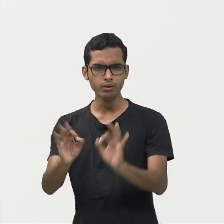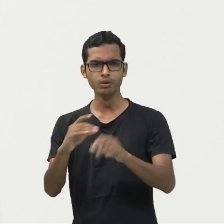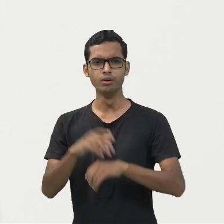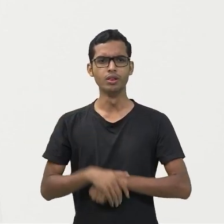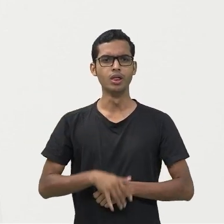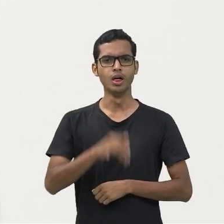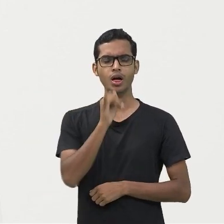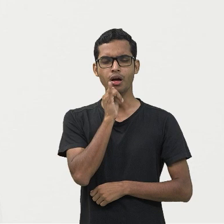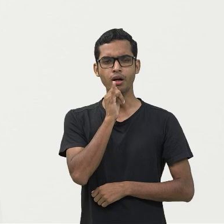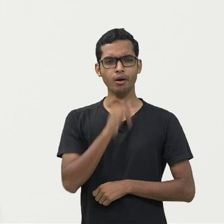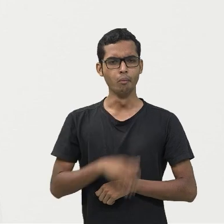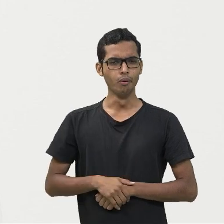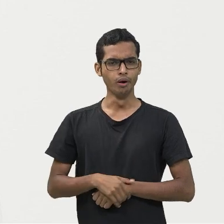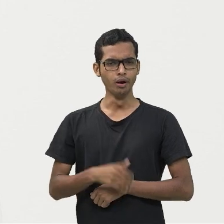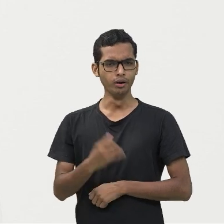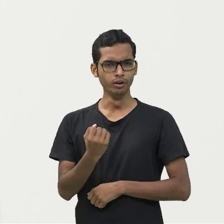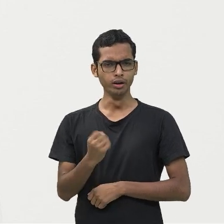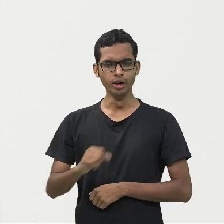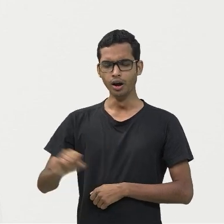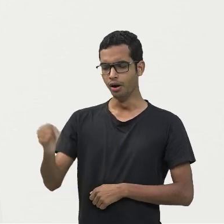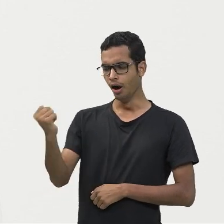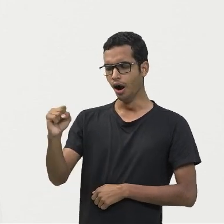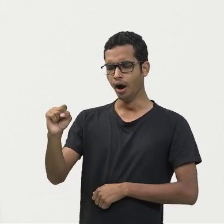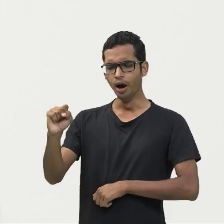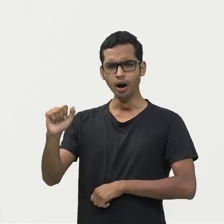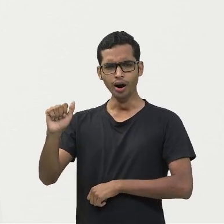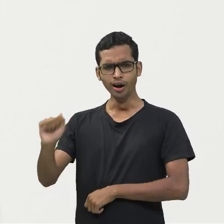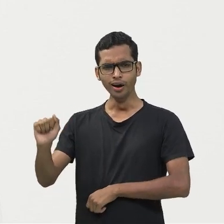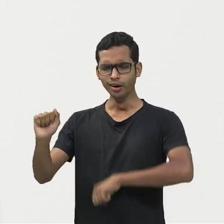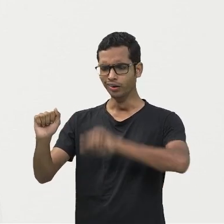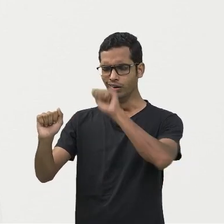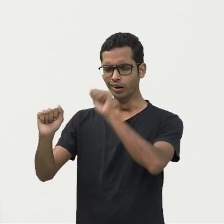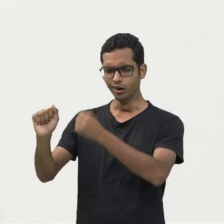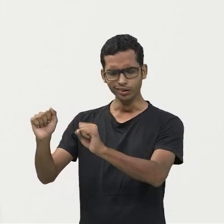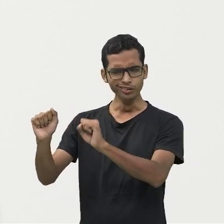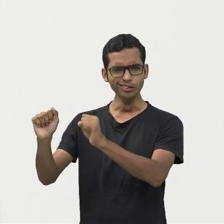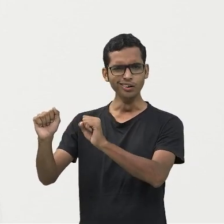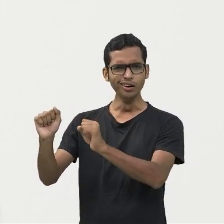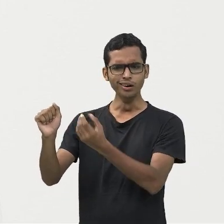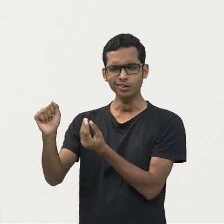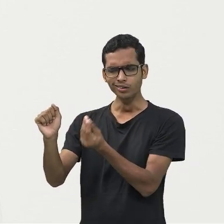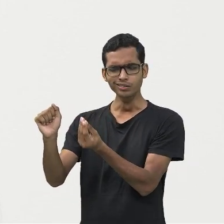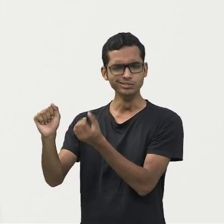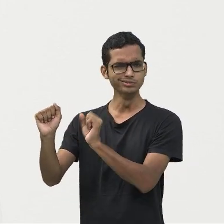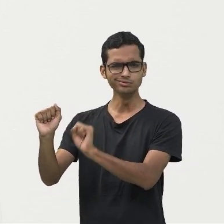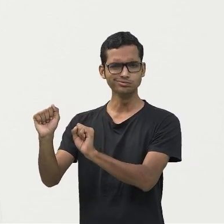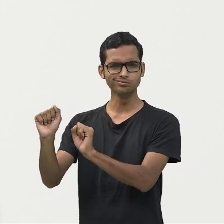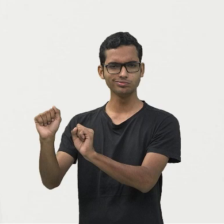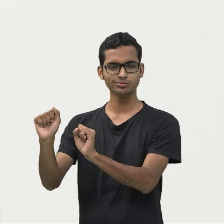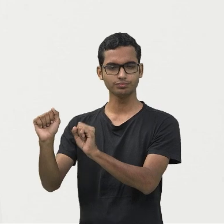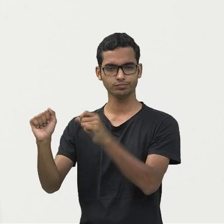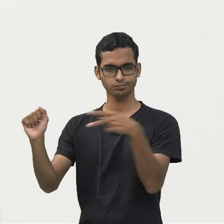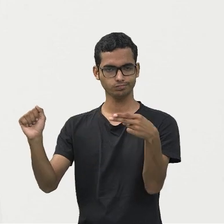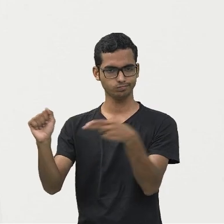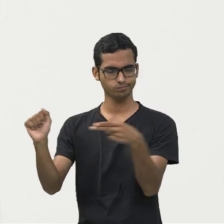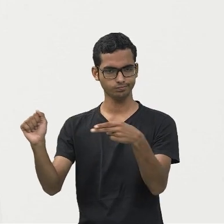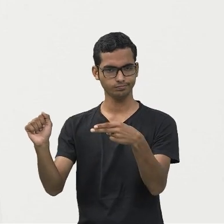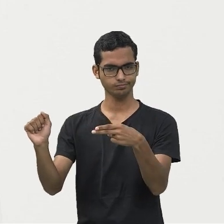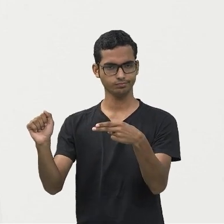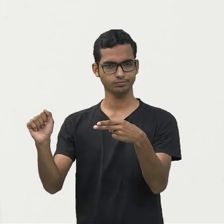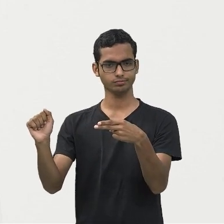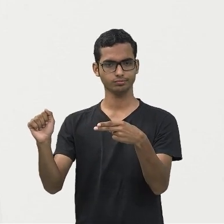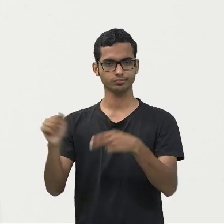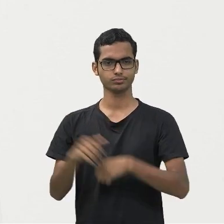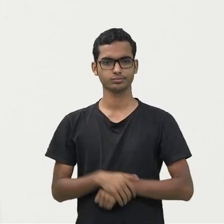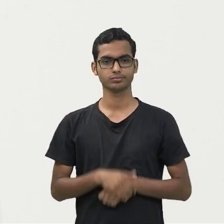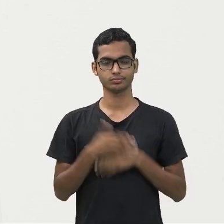A8. Tá? Então, vamos pegar aqui o oitavo termo da nossa sequência. Ou seja, quando meu n é